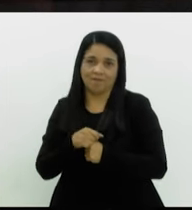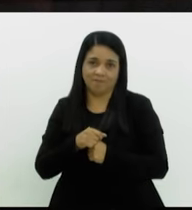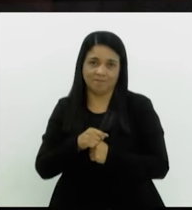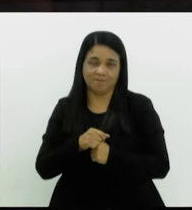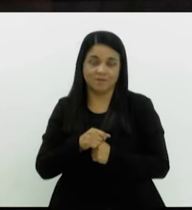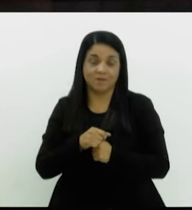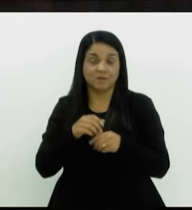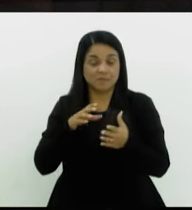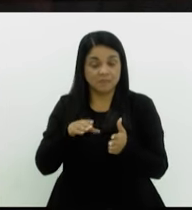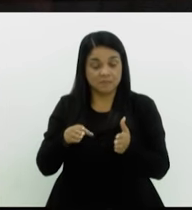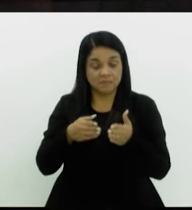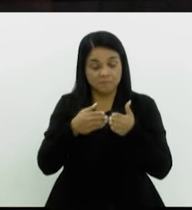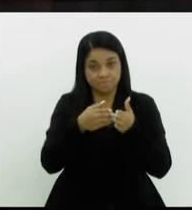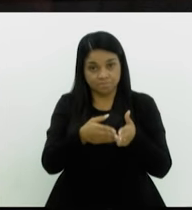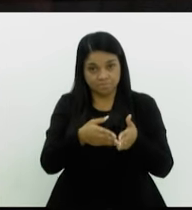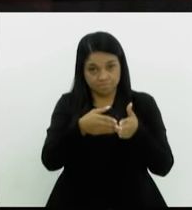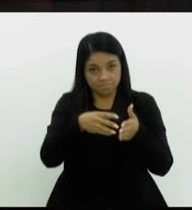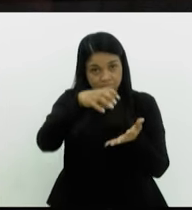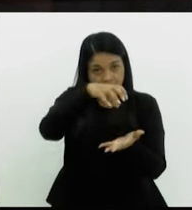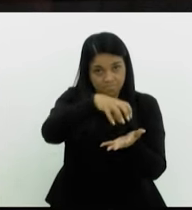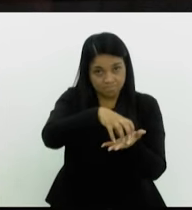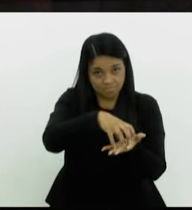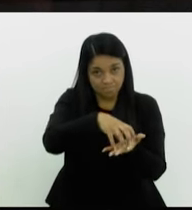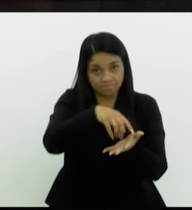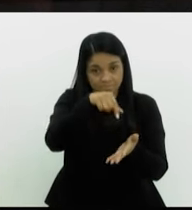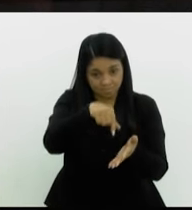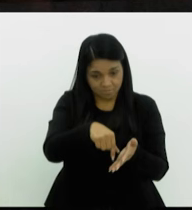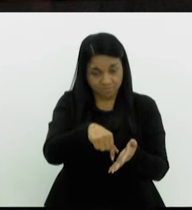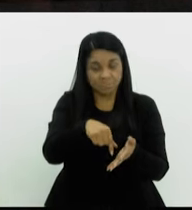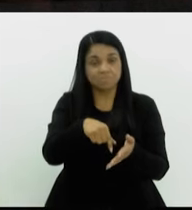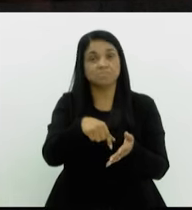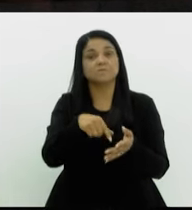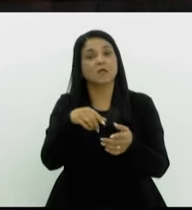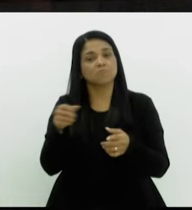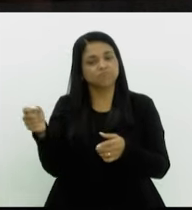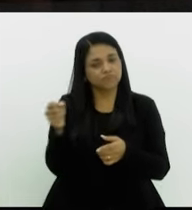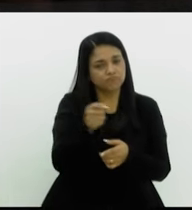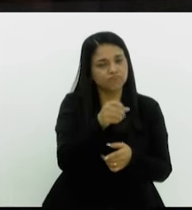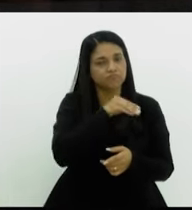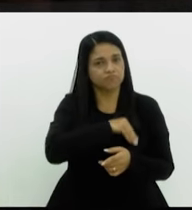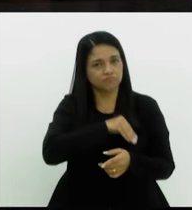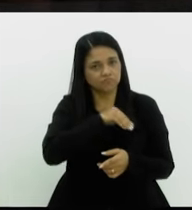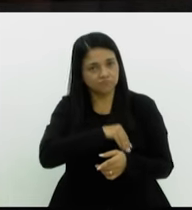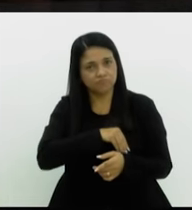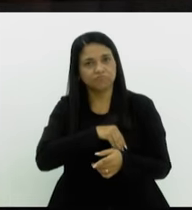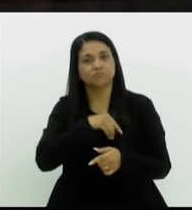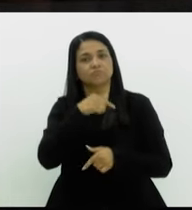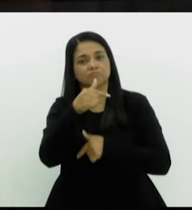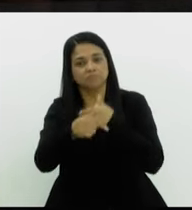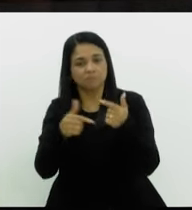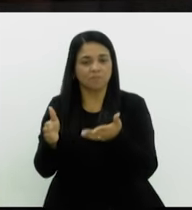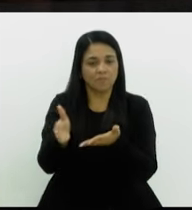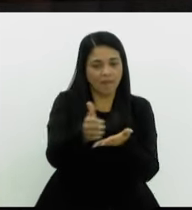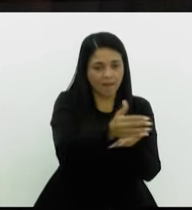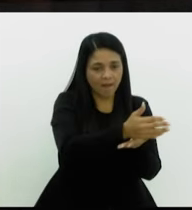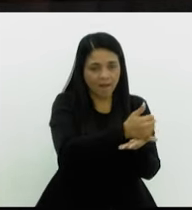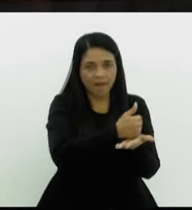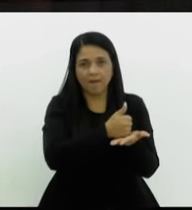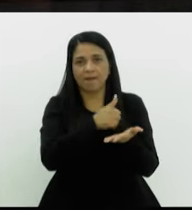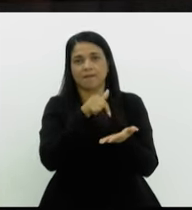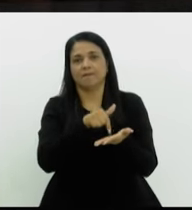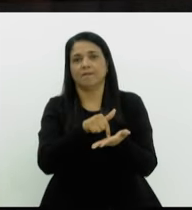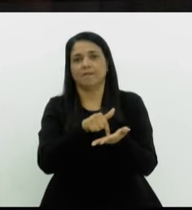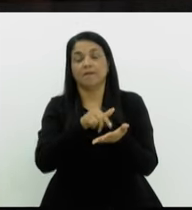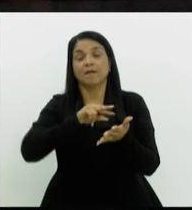vai fomentar cada vez mais a nossa pesca, gerando emprego, renda, arrecadação, que isso